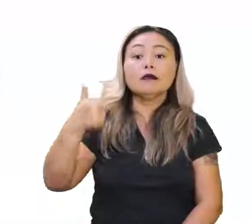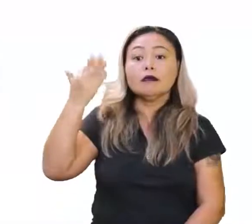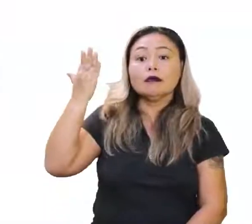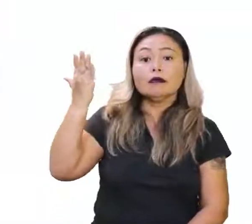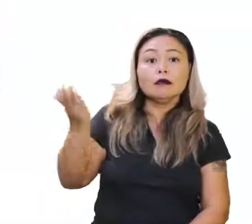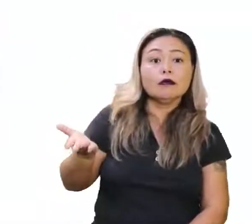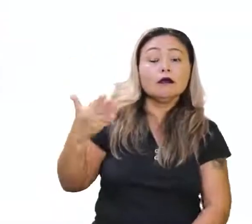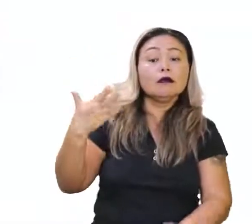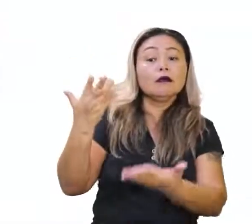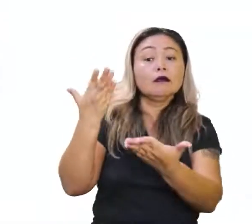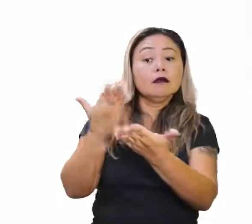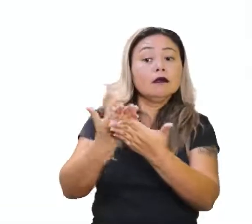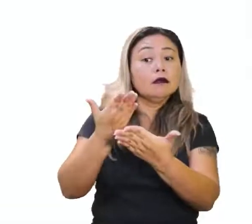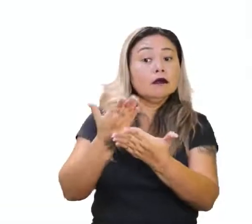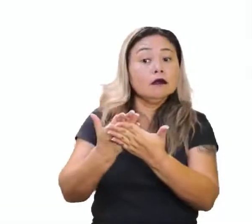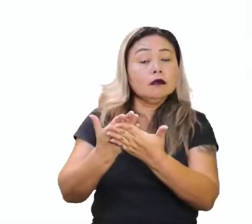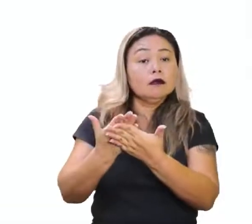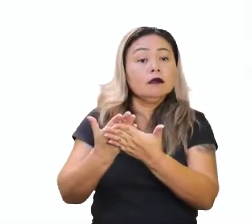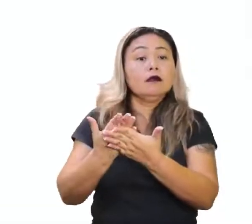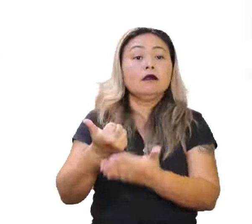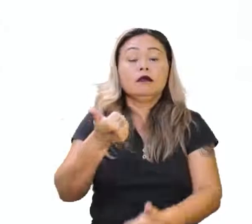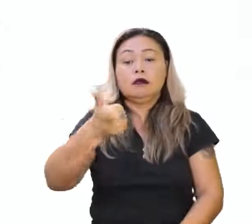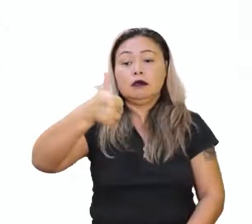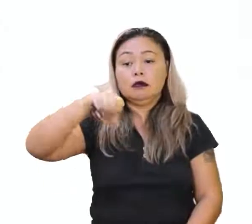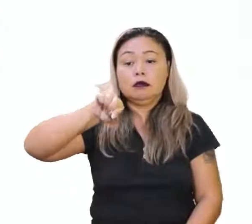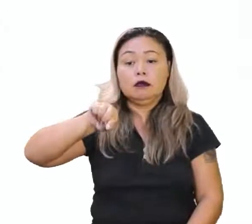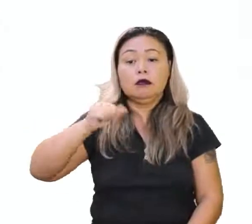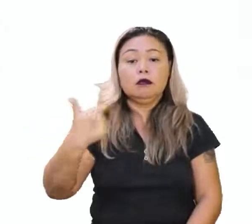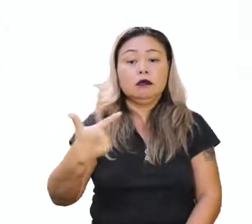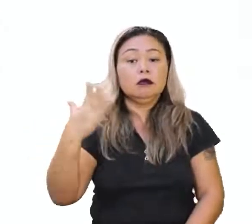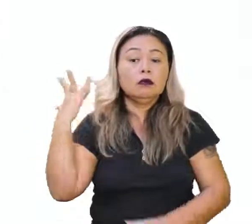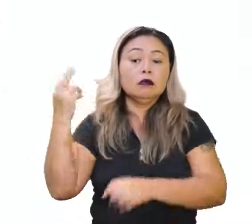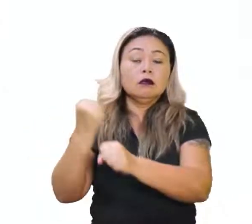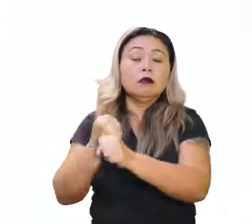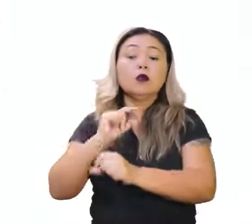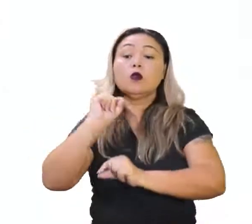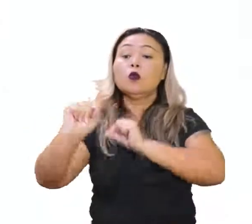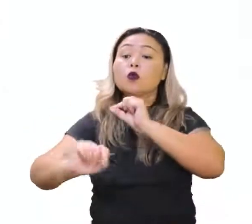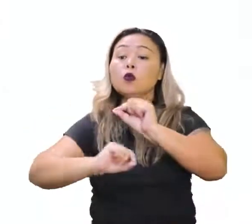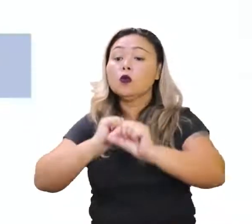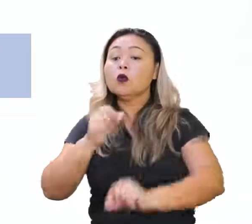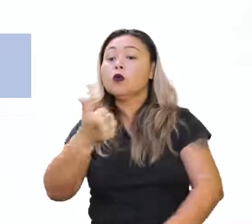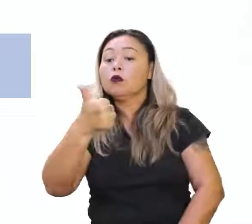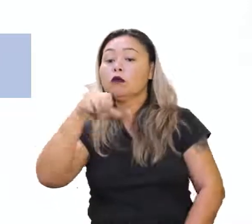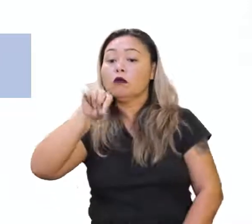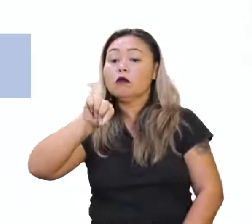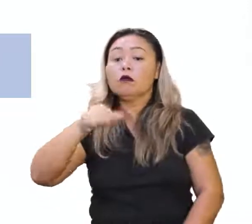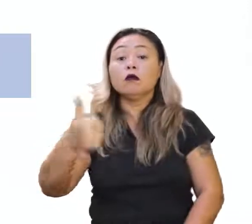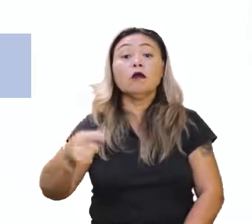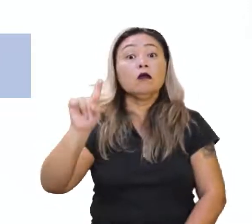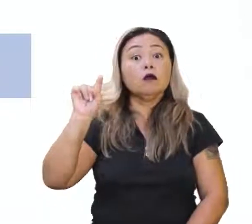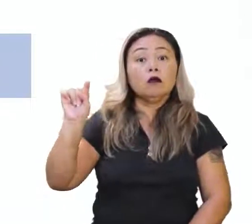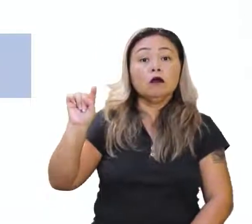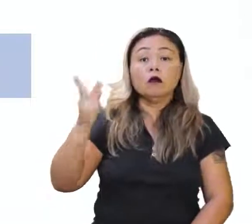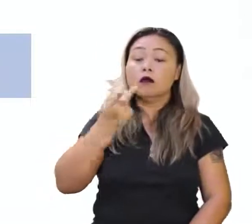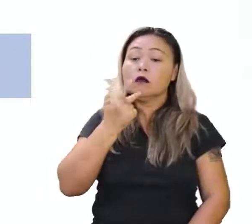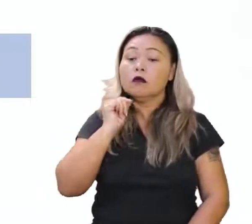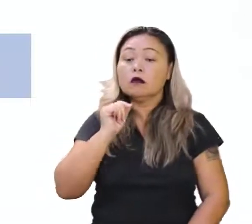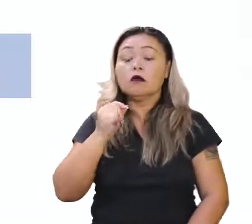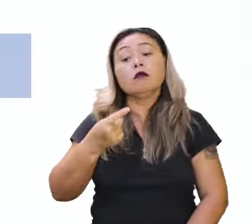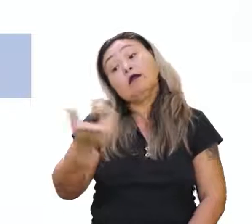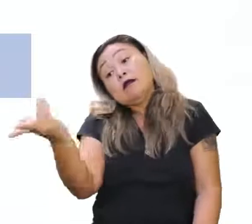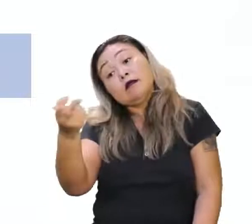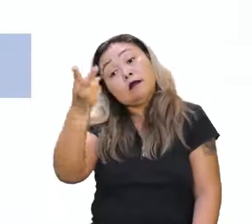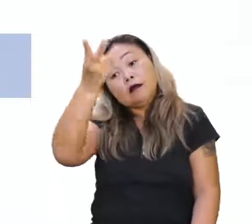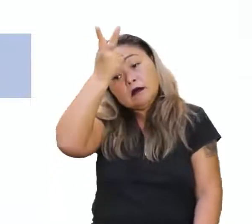Olha aí, ó, na aula 19.2, nós vamos revisar o que falamos na aula 19.1. Nós falamos sobre o